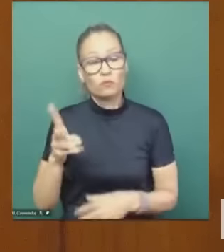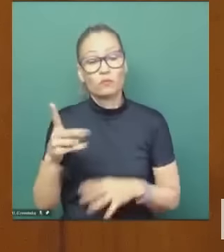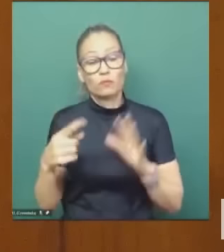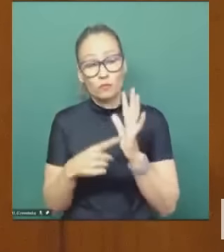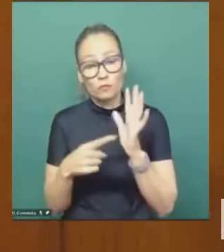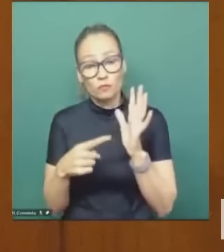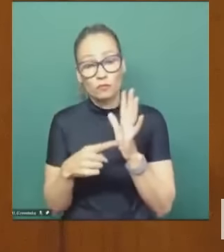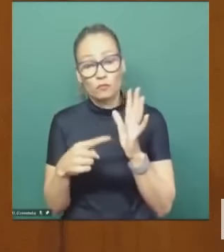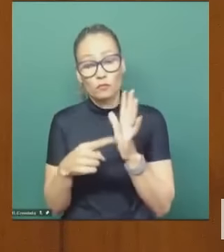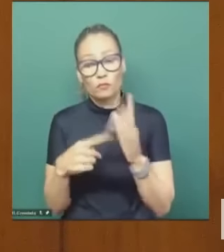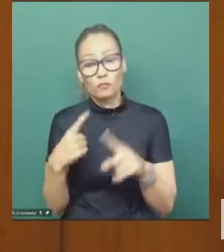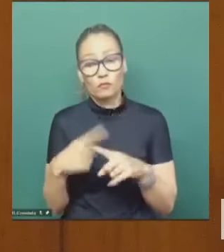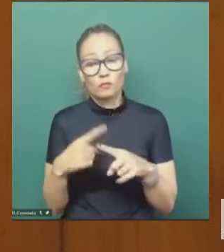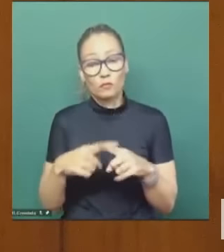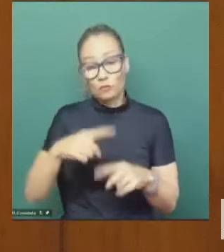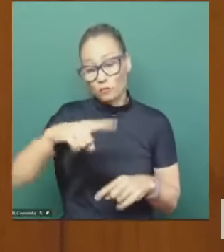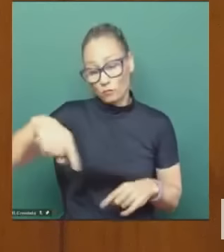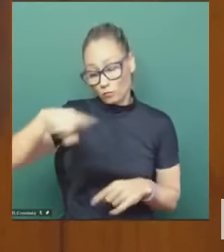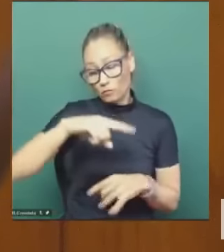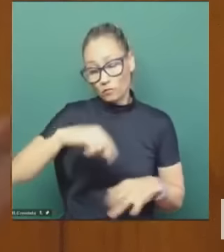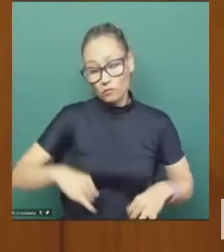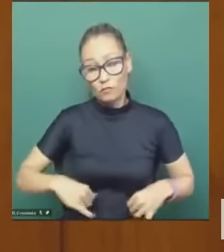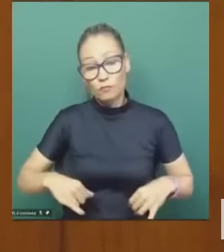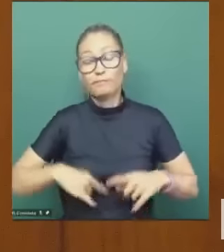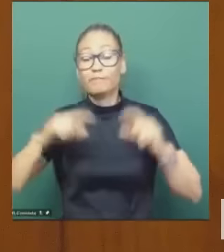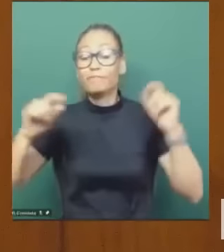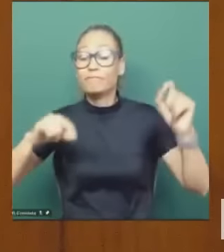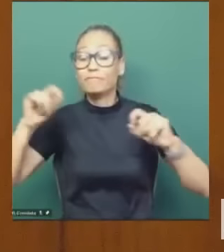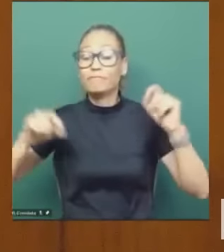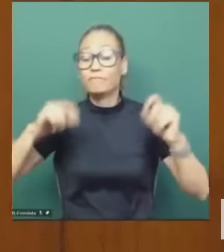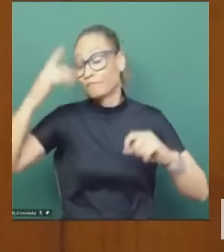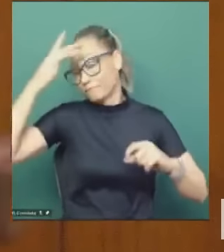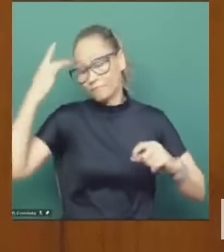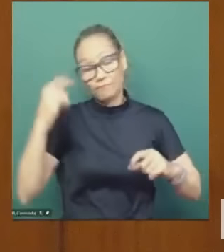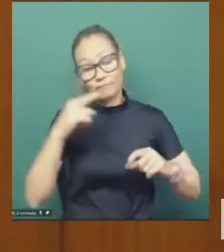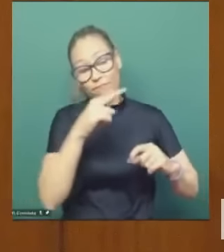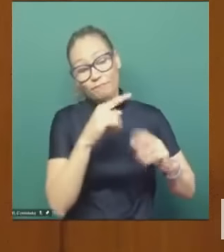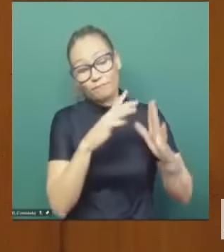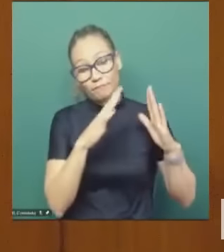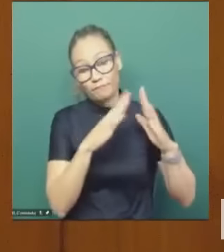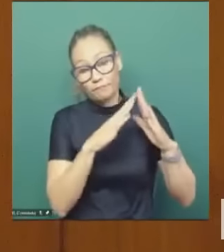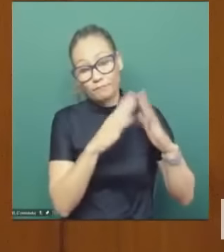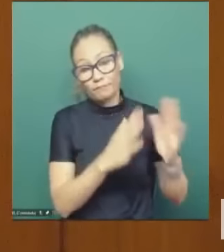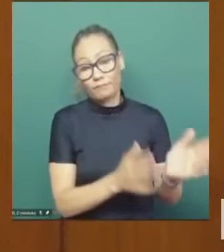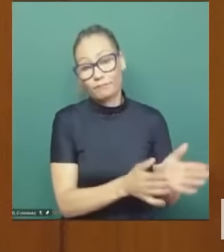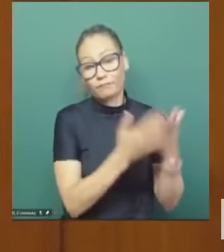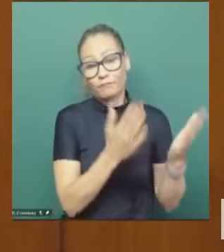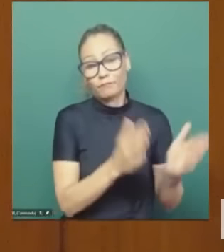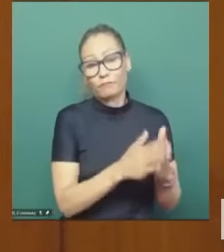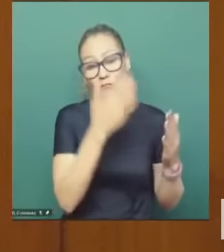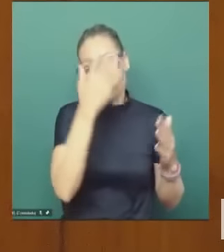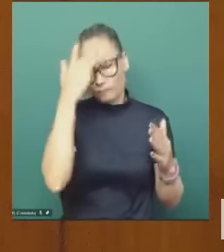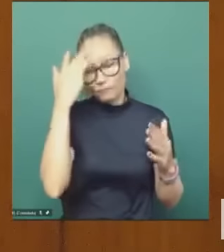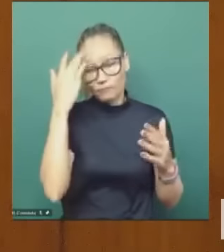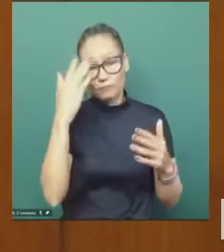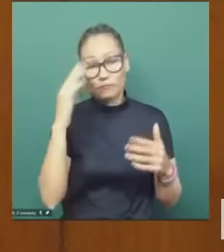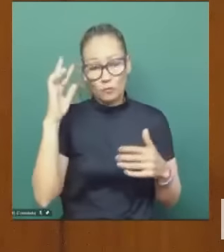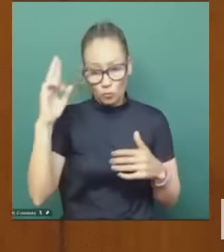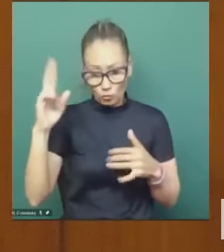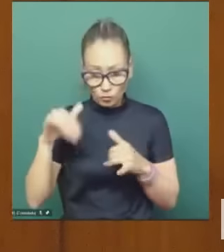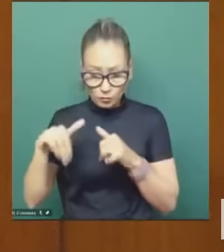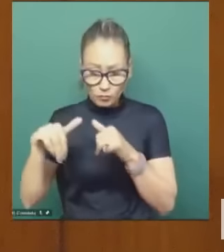sofrer é quem mora na periferia. Não os empreiteiros, não os donos de mercado, e sim a população, que depois, por conta